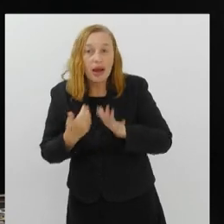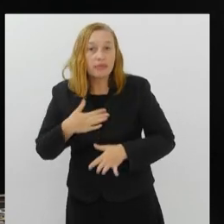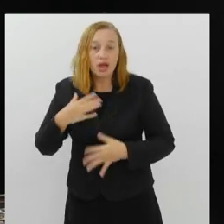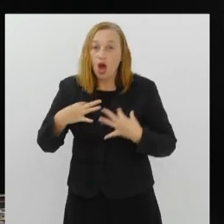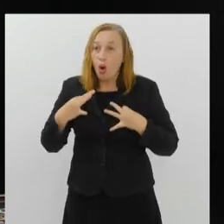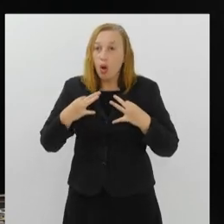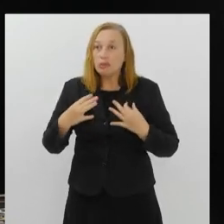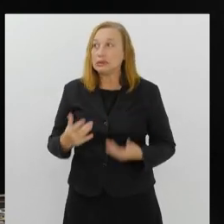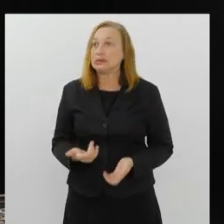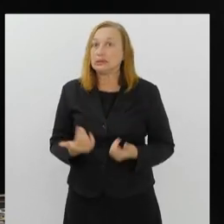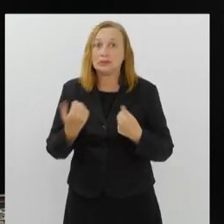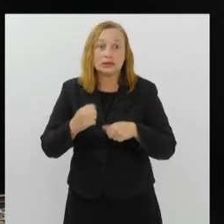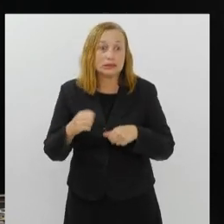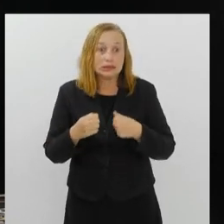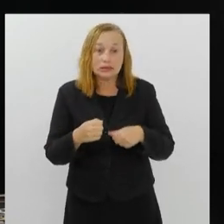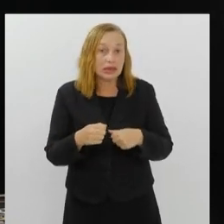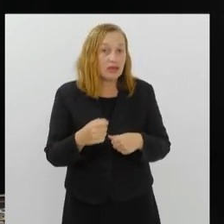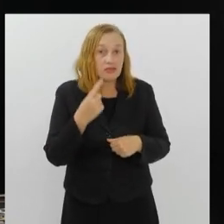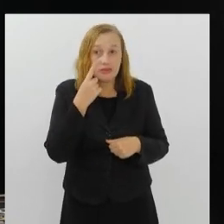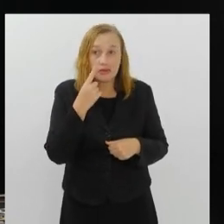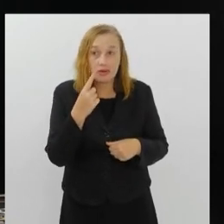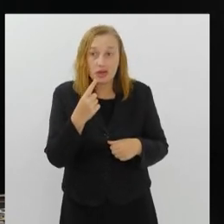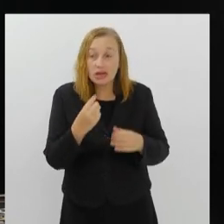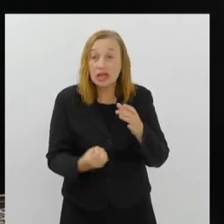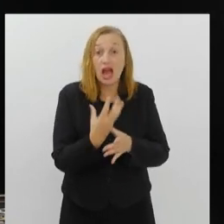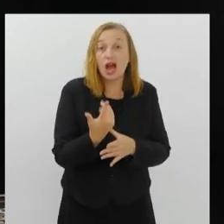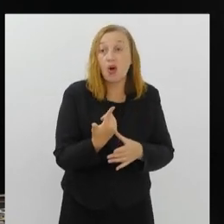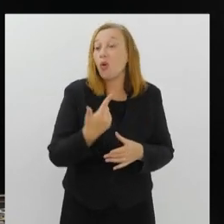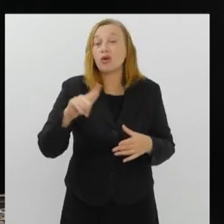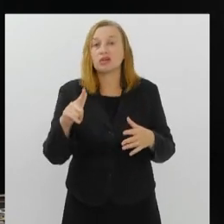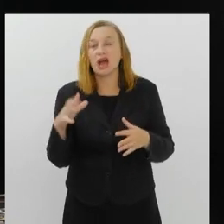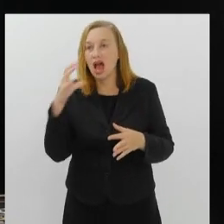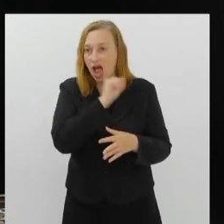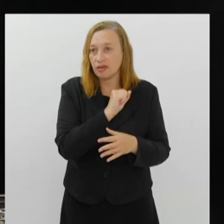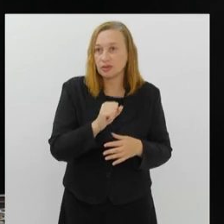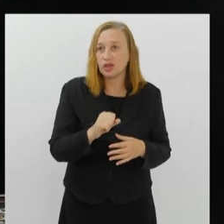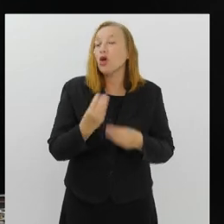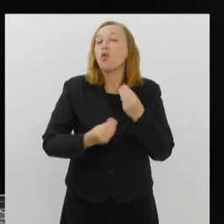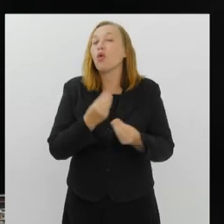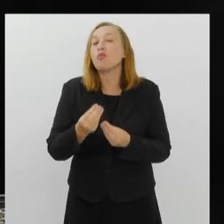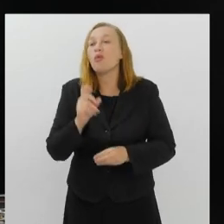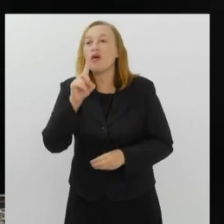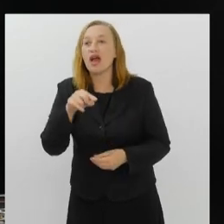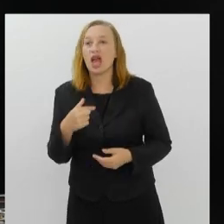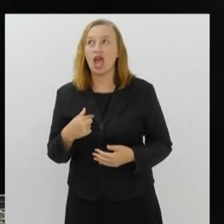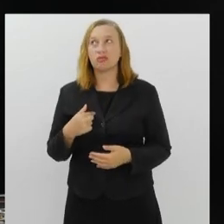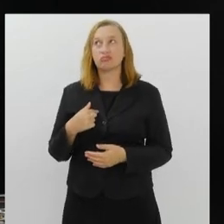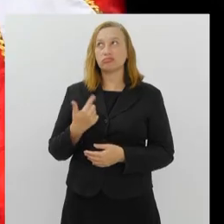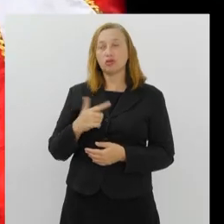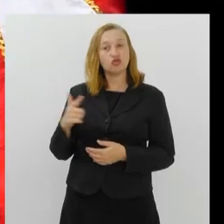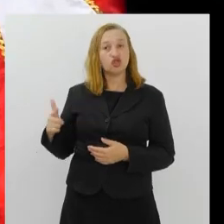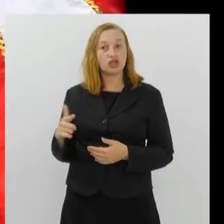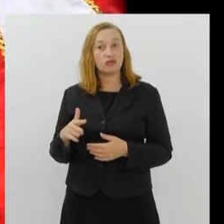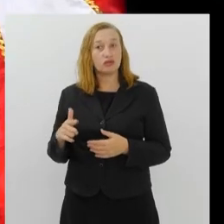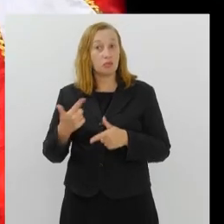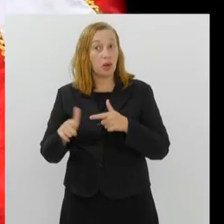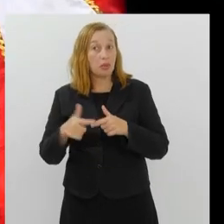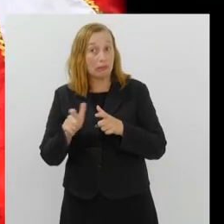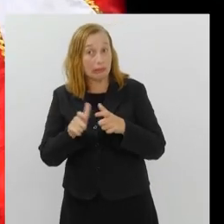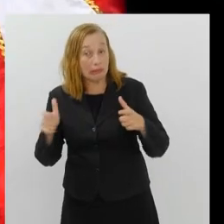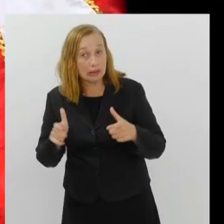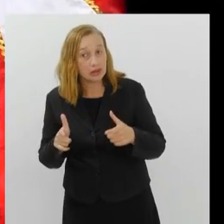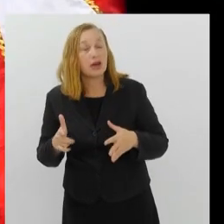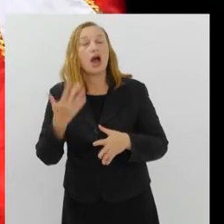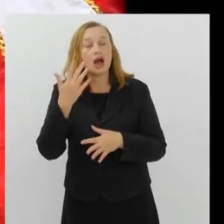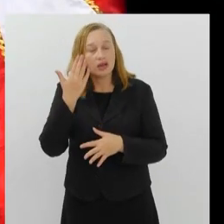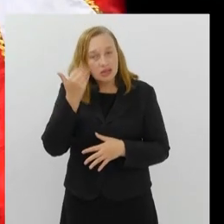roupa. E aí eu tive que improvisar. Como é que é? Você teve algum grande perrengue na Eu acho medida que eu já? ainda não tive grandes perrengues,